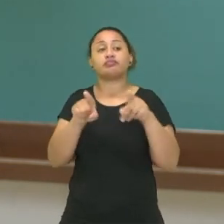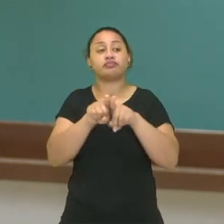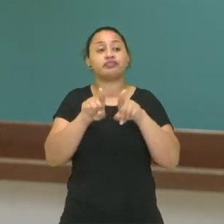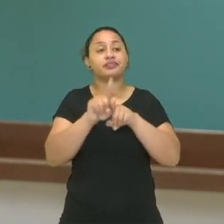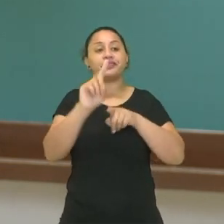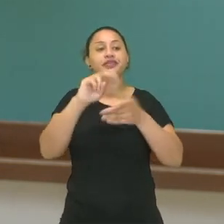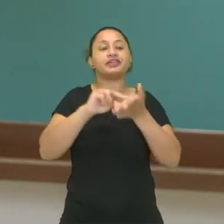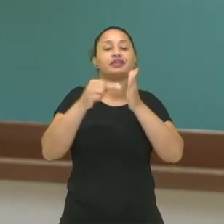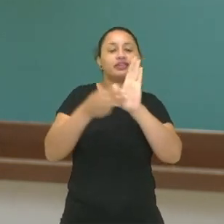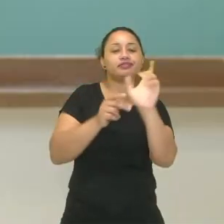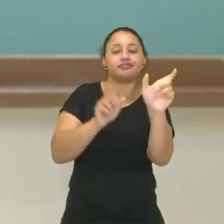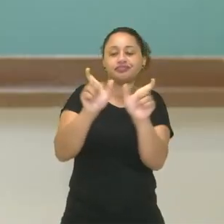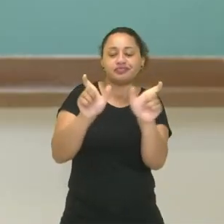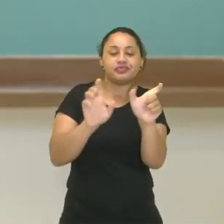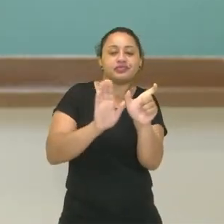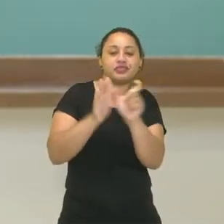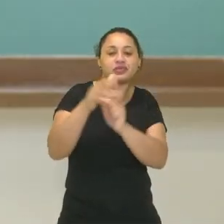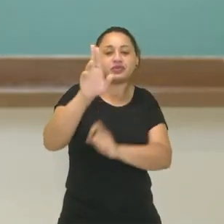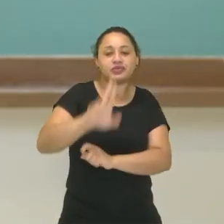sentido de palavras e expressões.